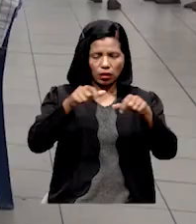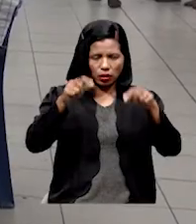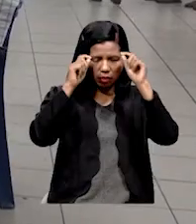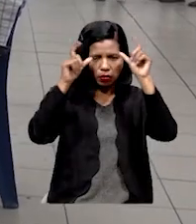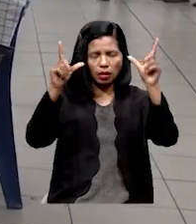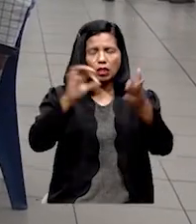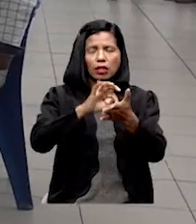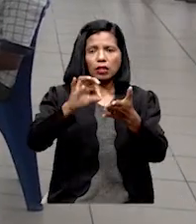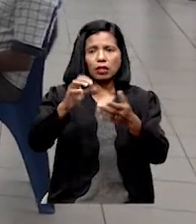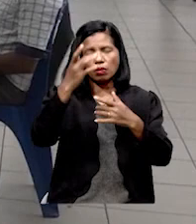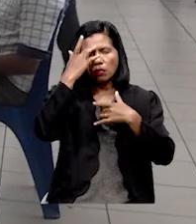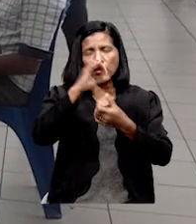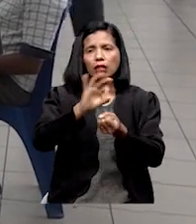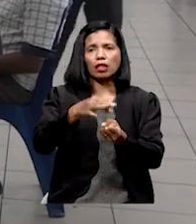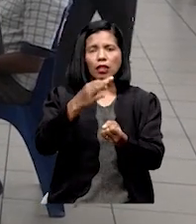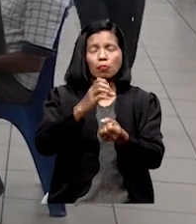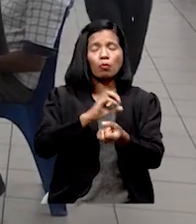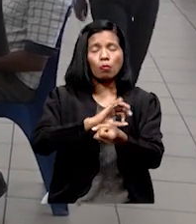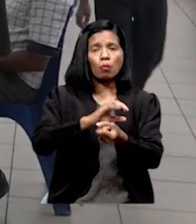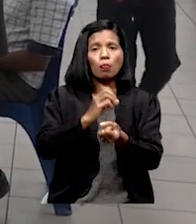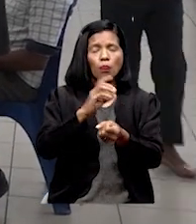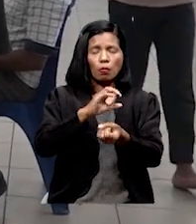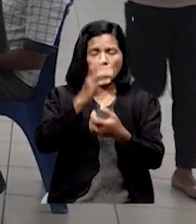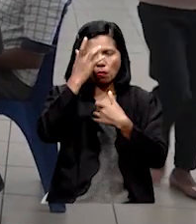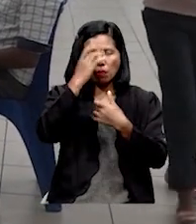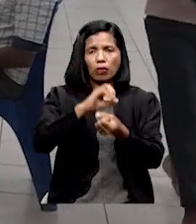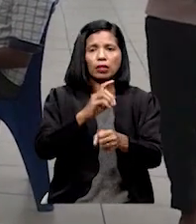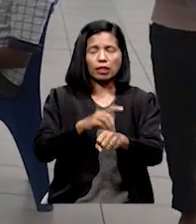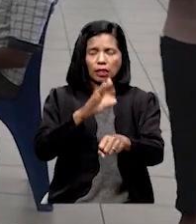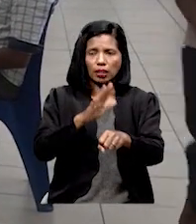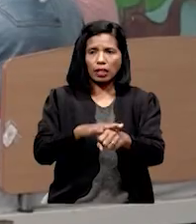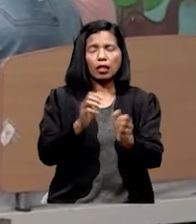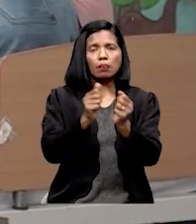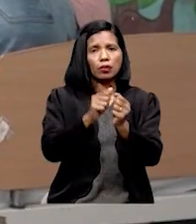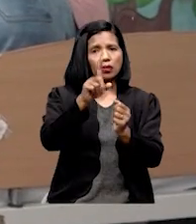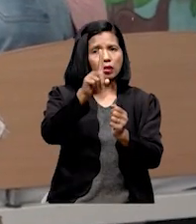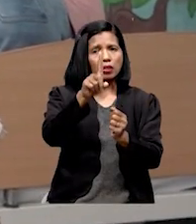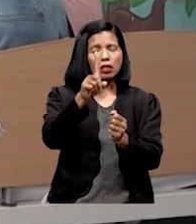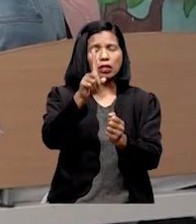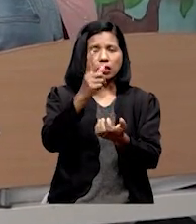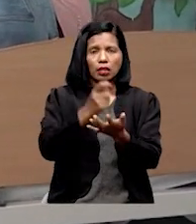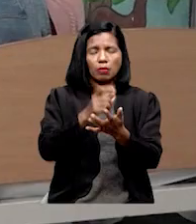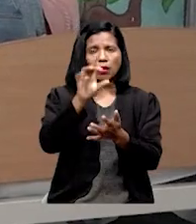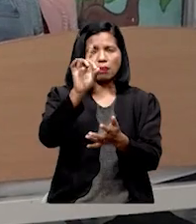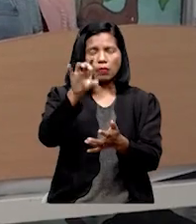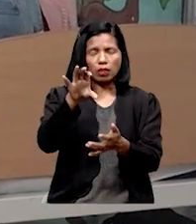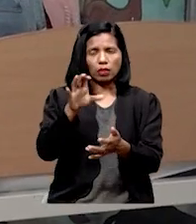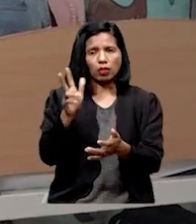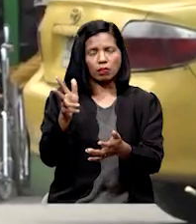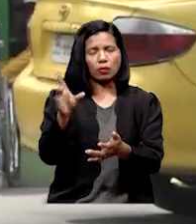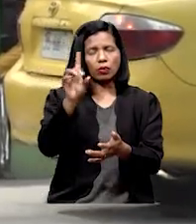resista kazu dengue hamutu krihun ida atus hat sianulu resin rua husi numero ne labari krua nulu resin